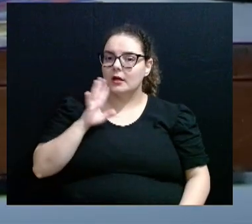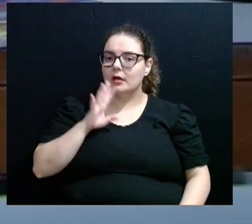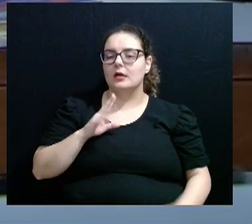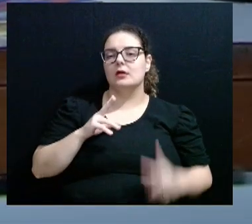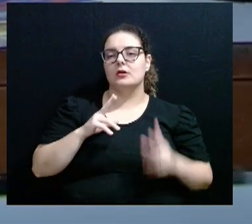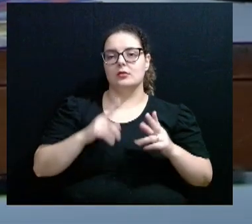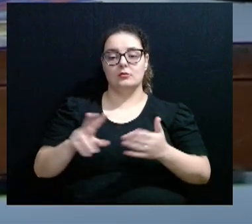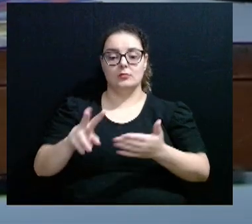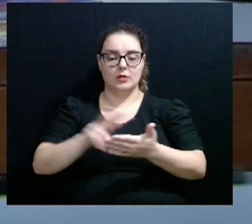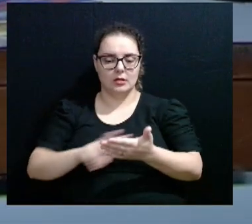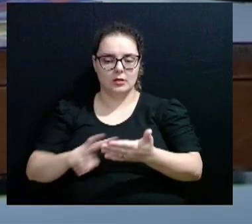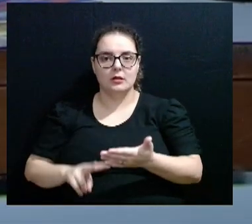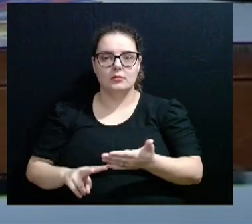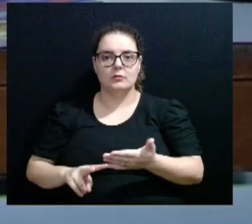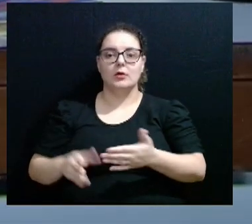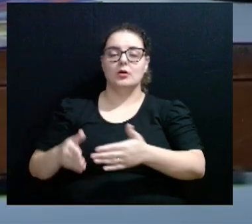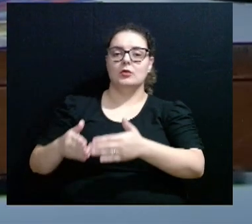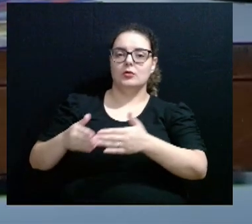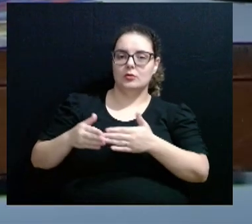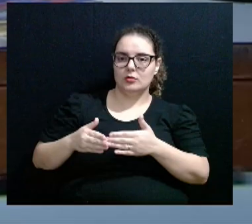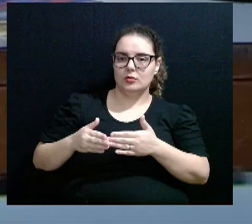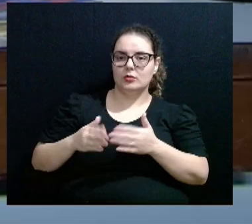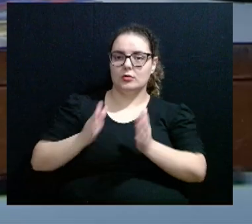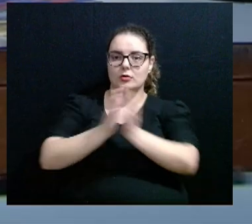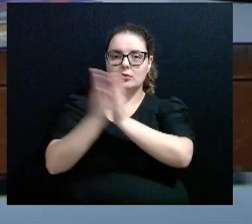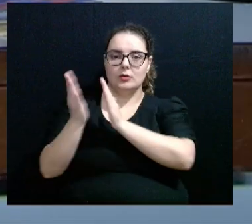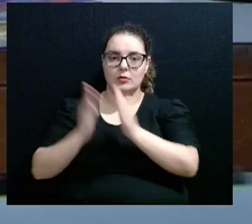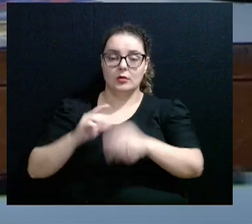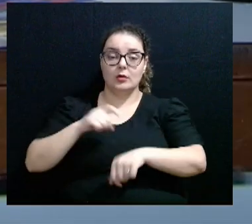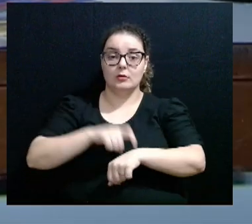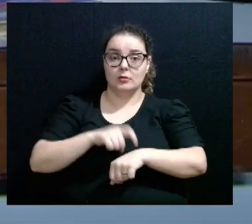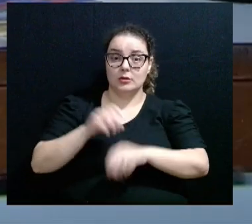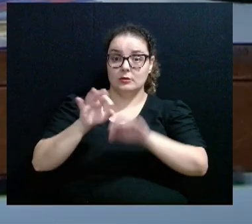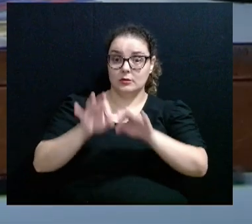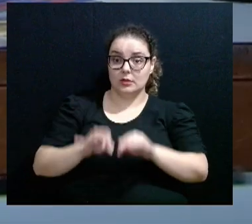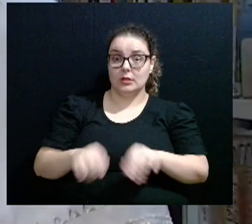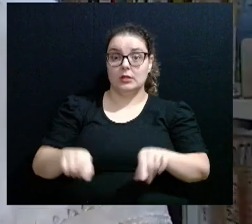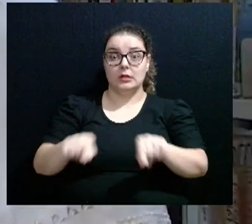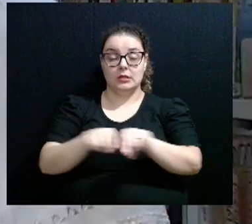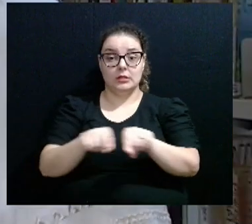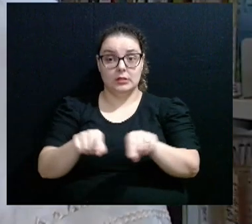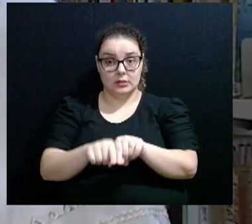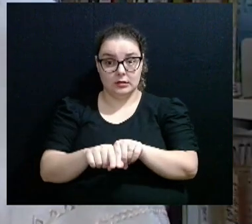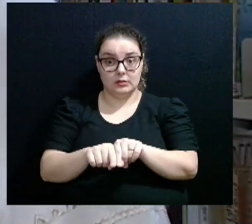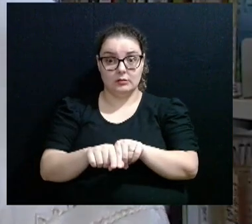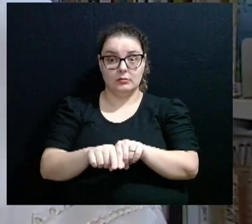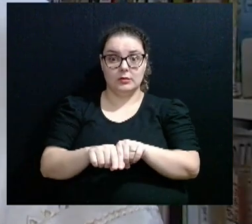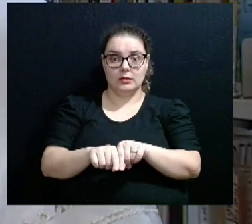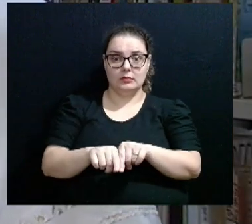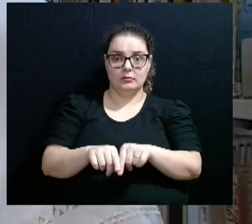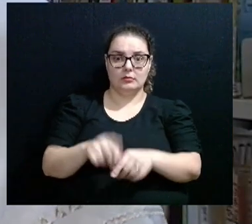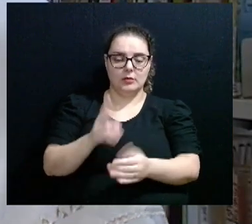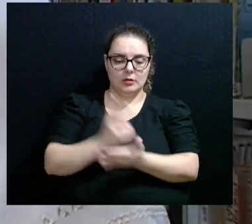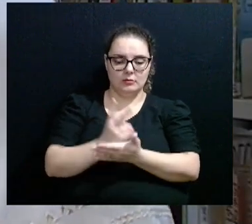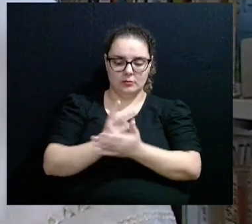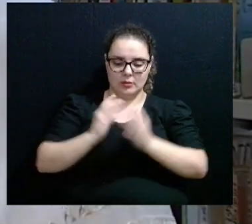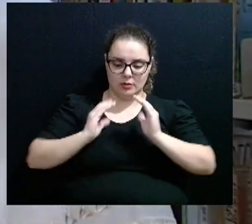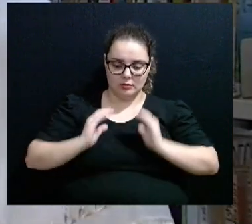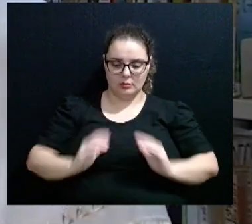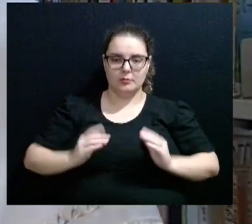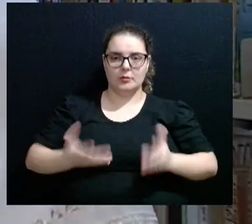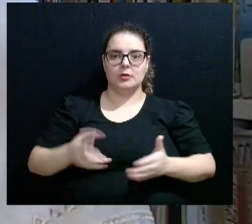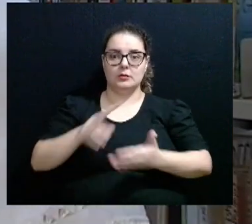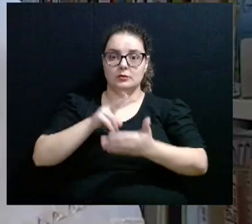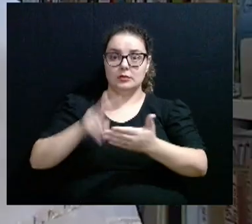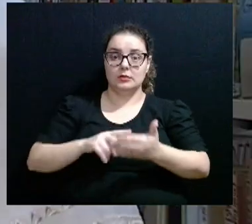leitura, o empréstimo na biblioteca é feita por tempo determinado, ela também disciplina a sua leitura, né? Então, são vários aspectos aí